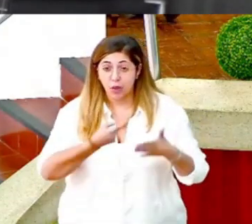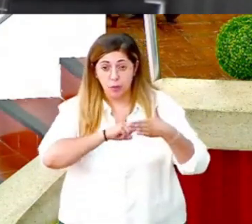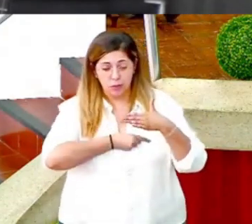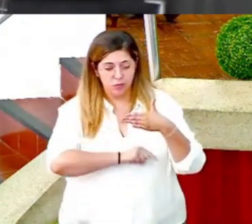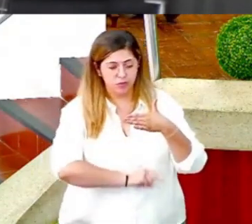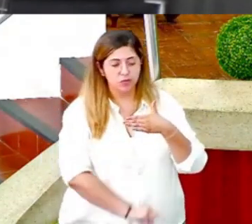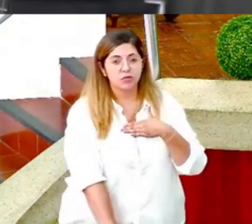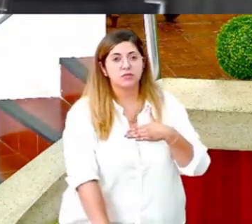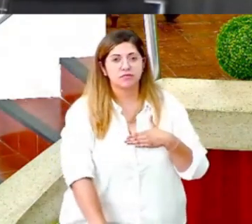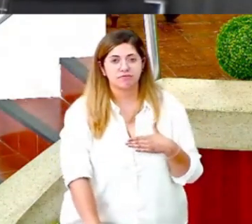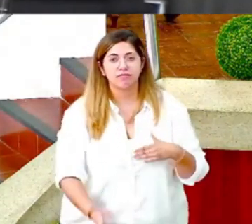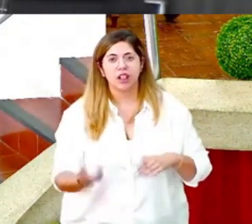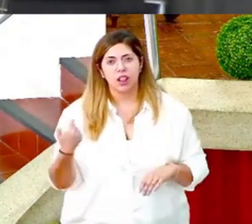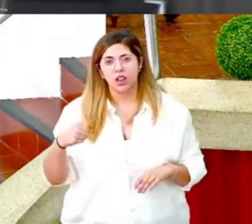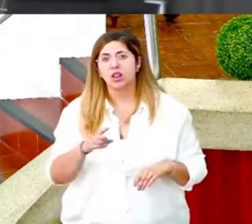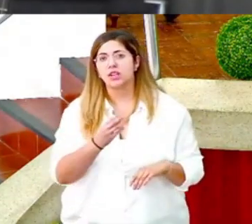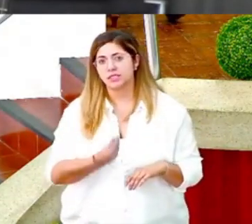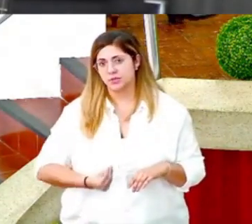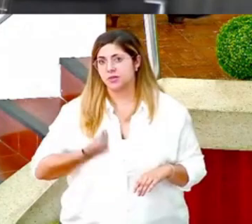de nós, quando?